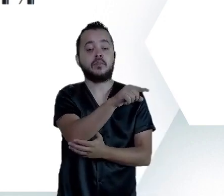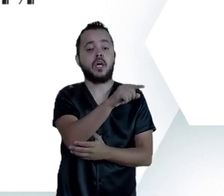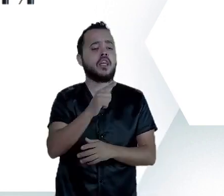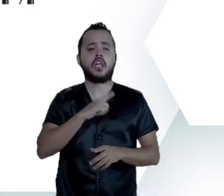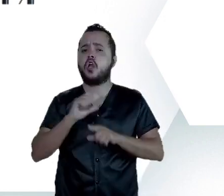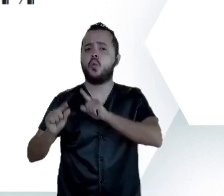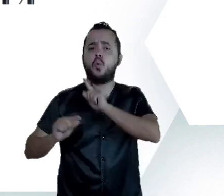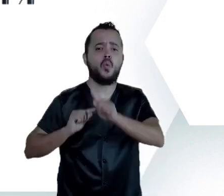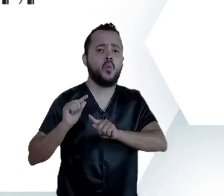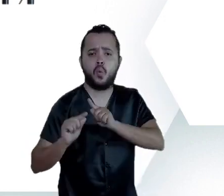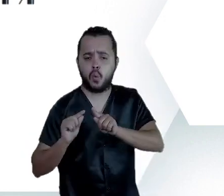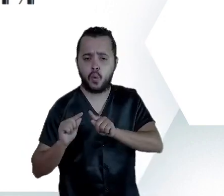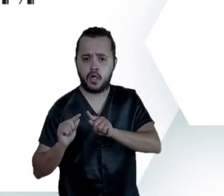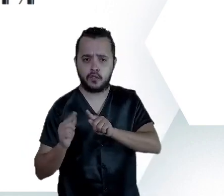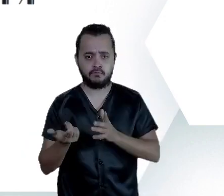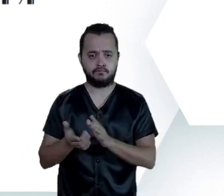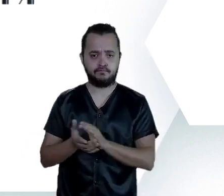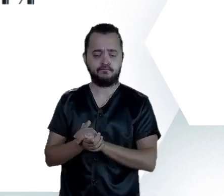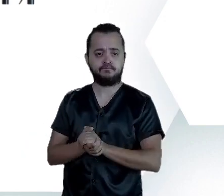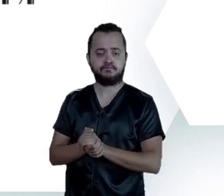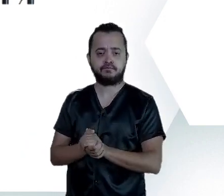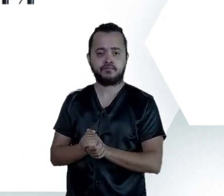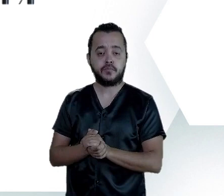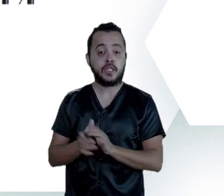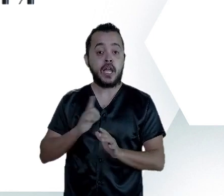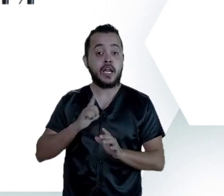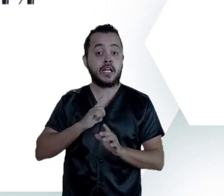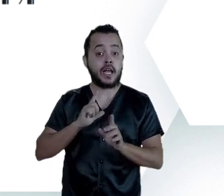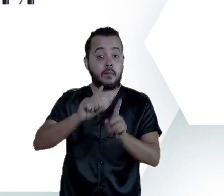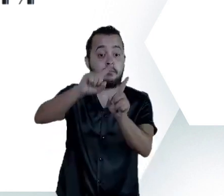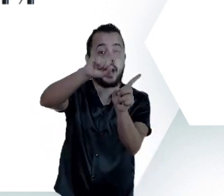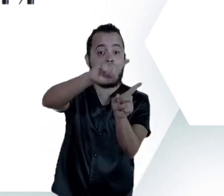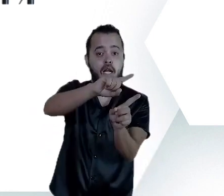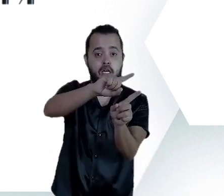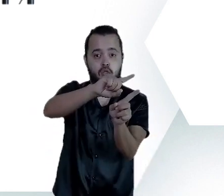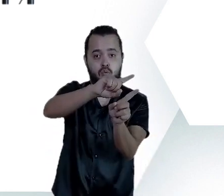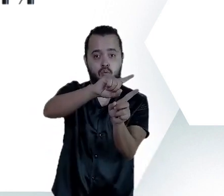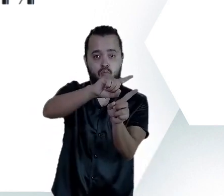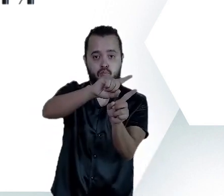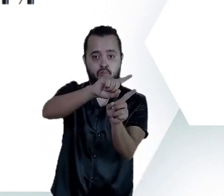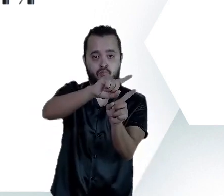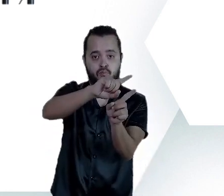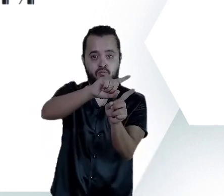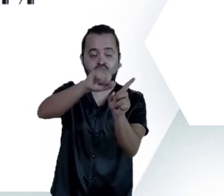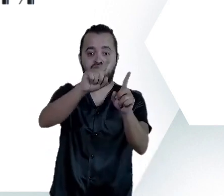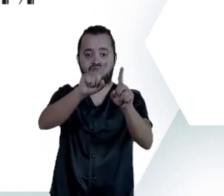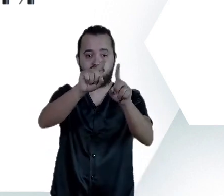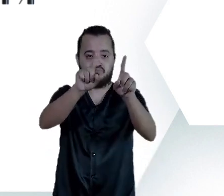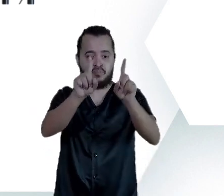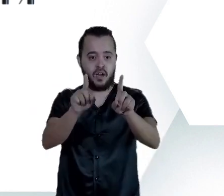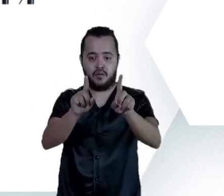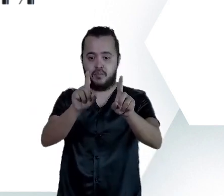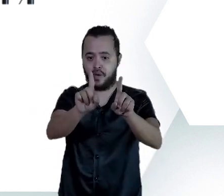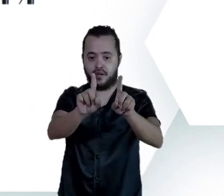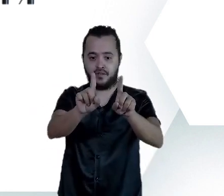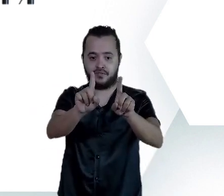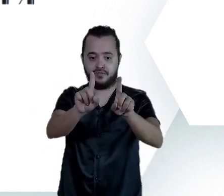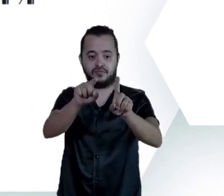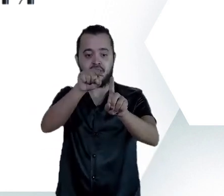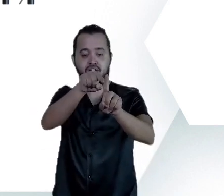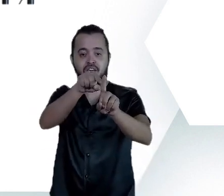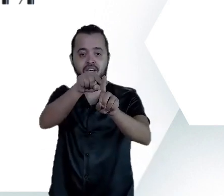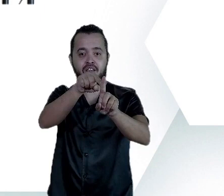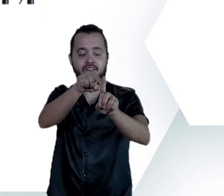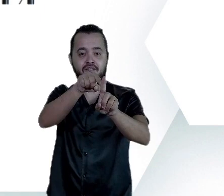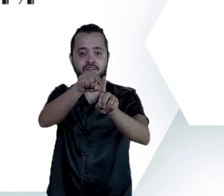caso, essa fonte geradora de tensão, ela está em paralelo com as minhas, com a